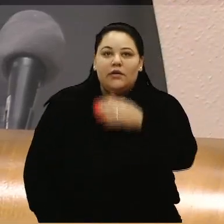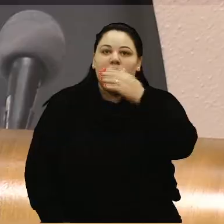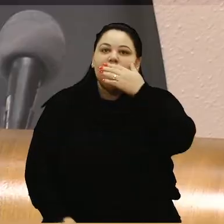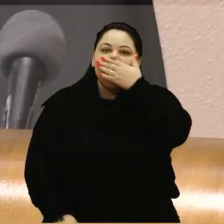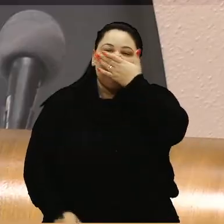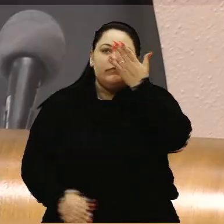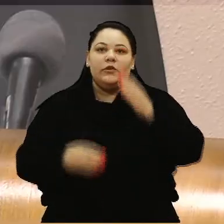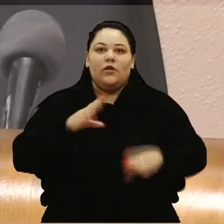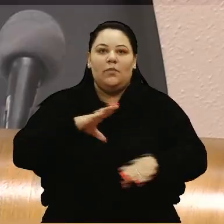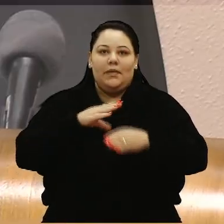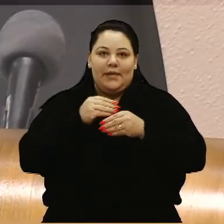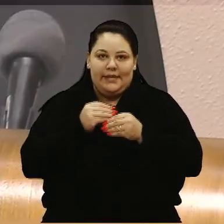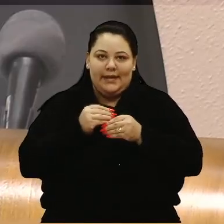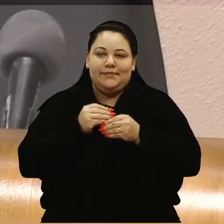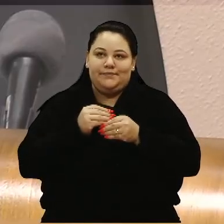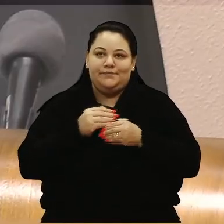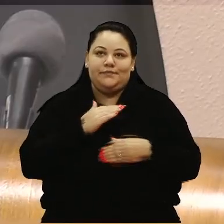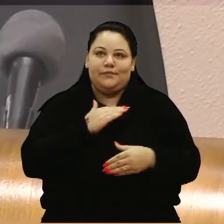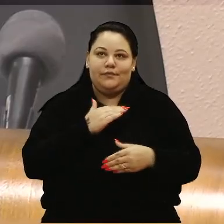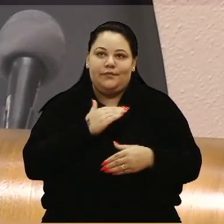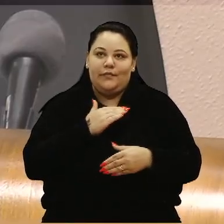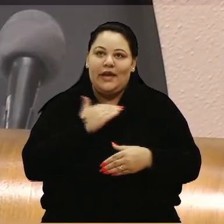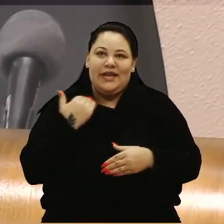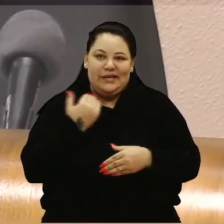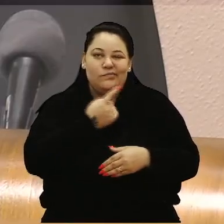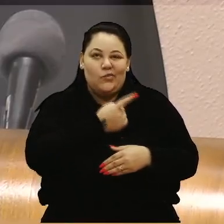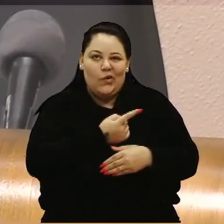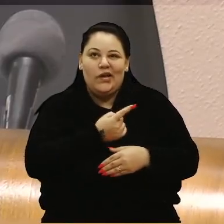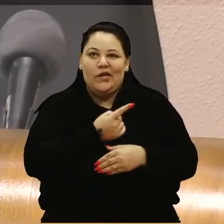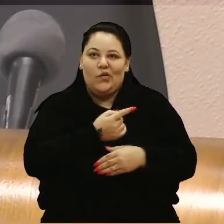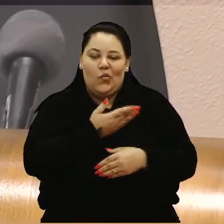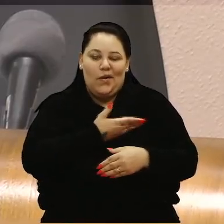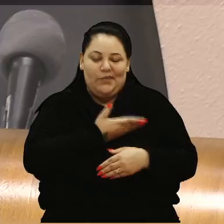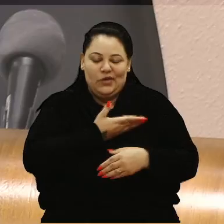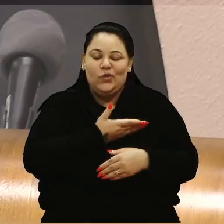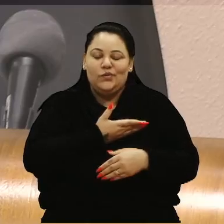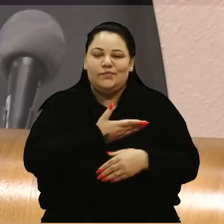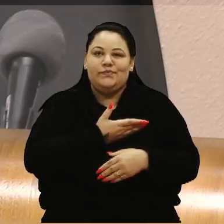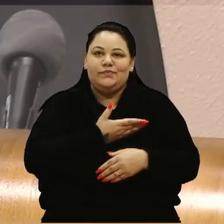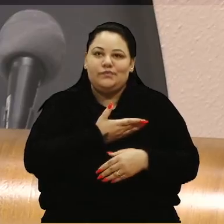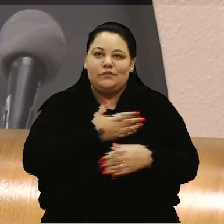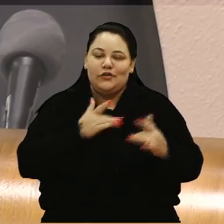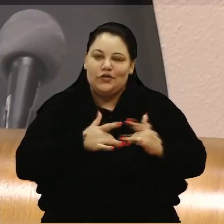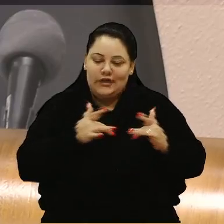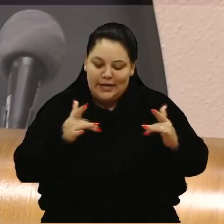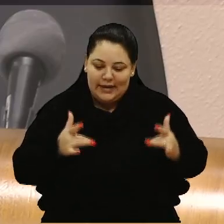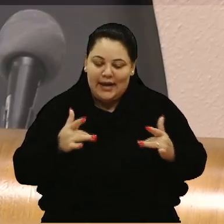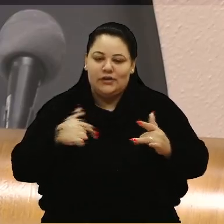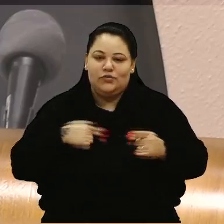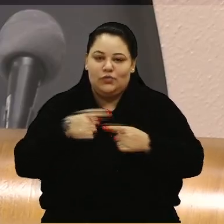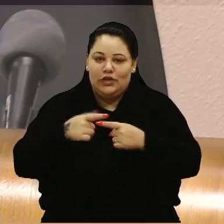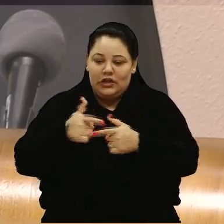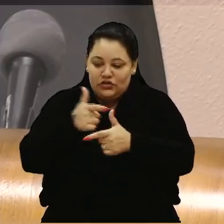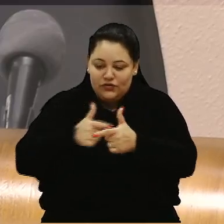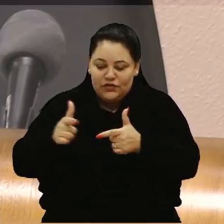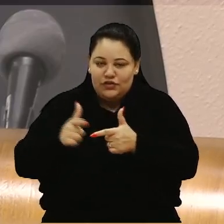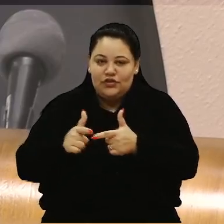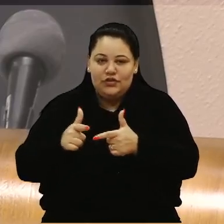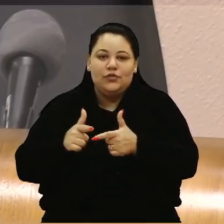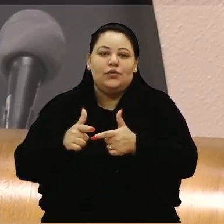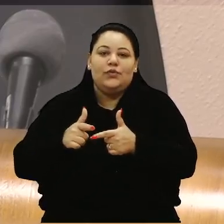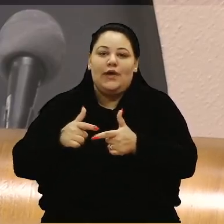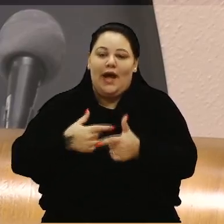Raul Carrion. Ele e ela dividiram a vida por mais de 50 anos, uma história de amor, de lutas, de muitas